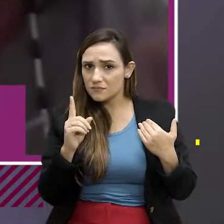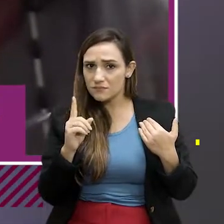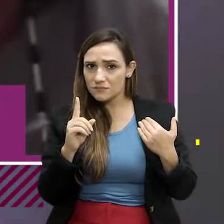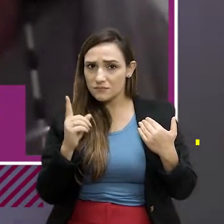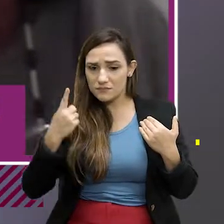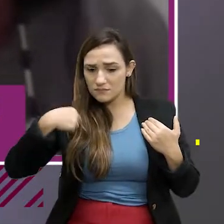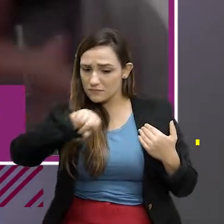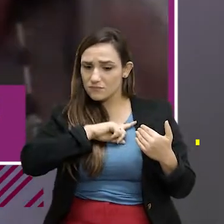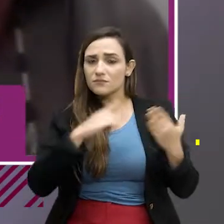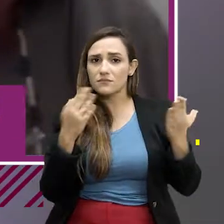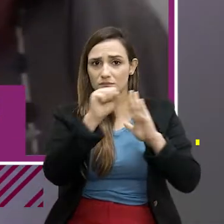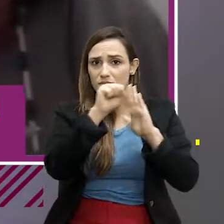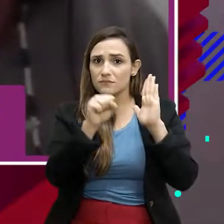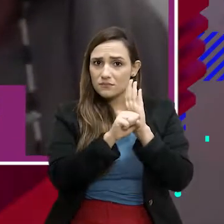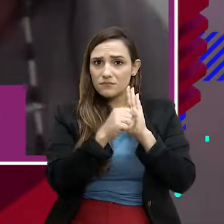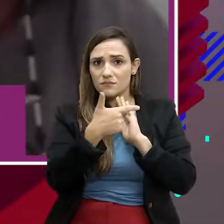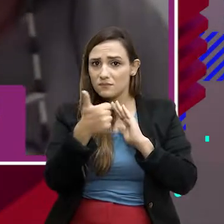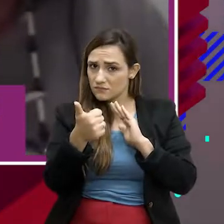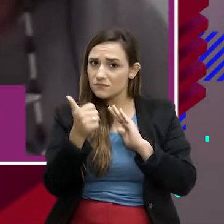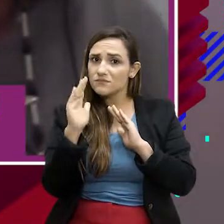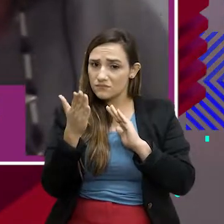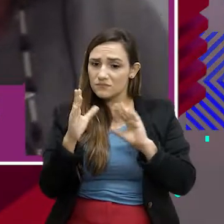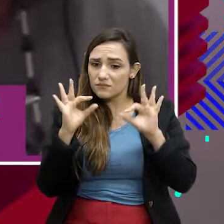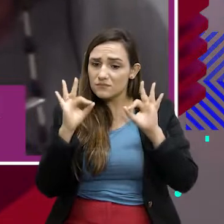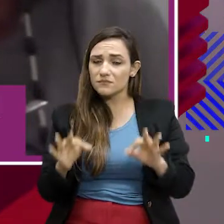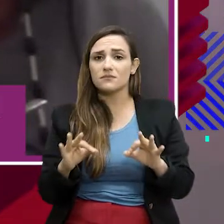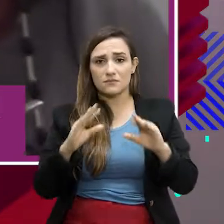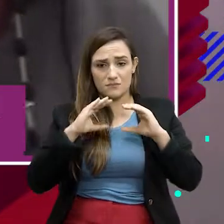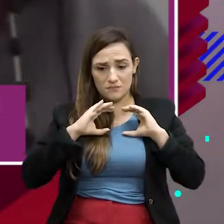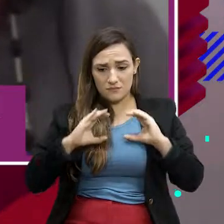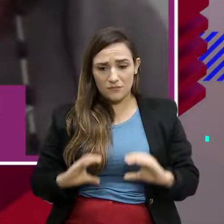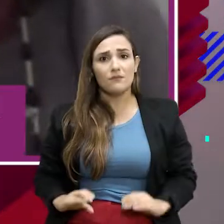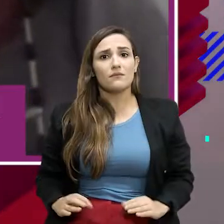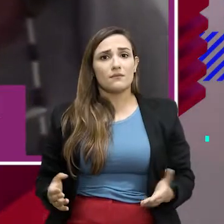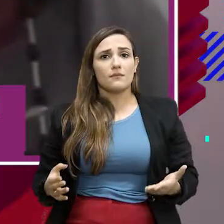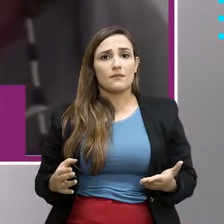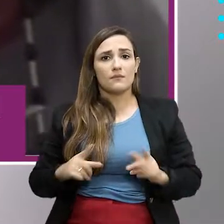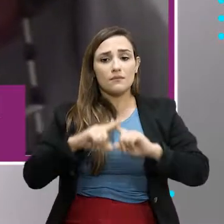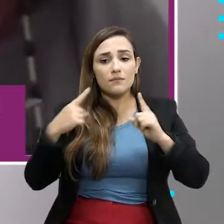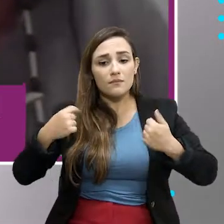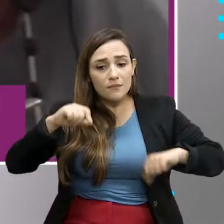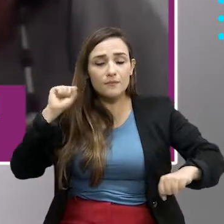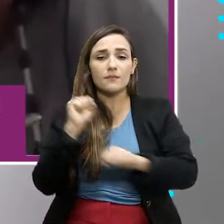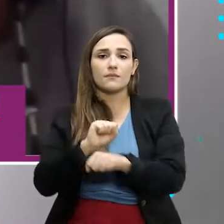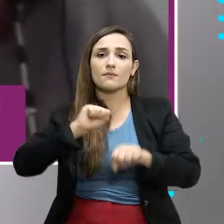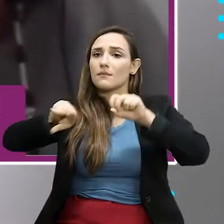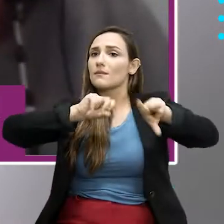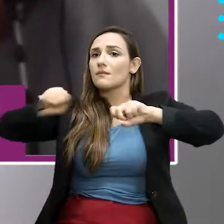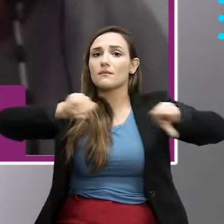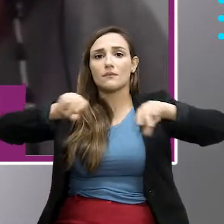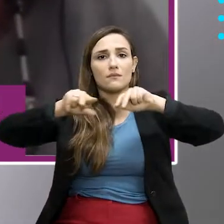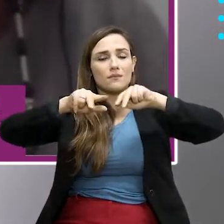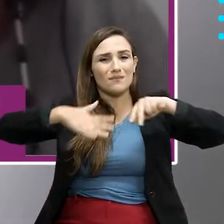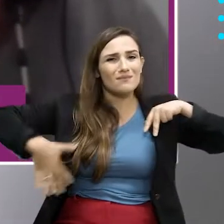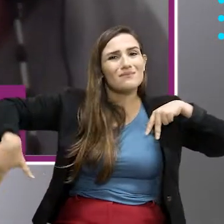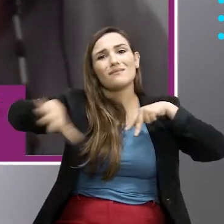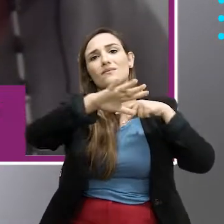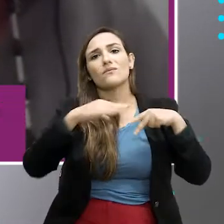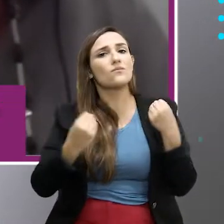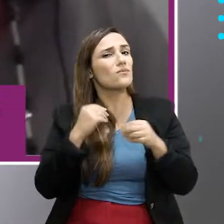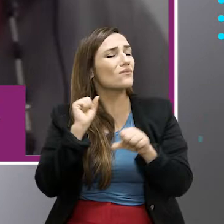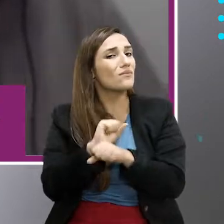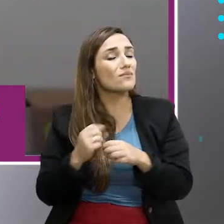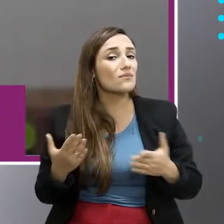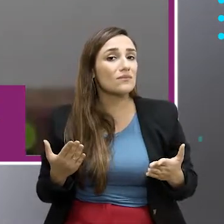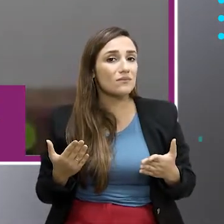os fracos morrendo, não existe isso, né? Estamos no século XXI, nós somos civilizados. Acabar com a pandemia é parar